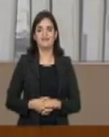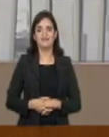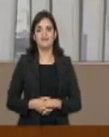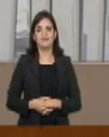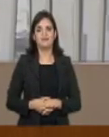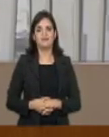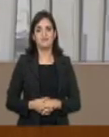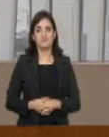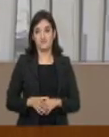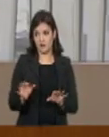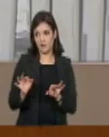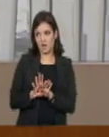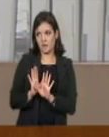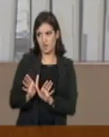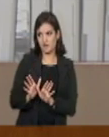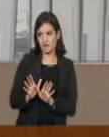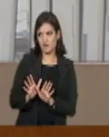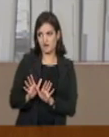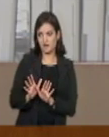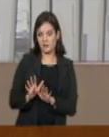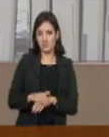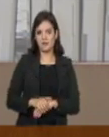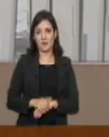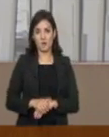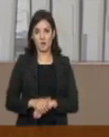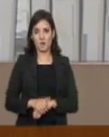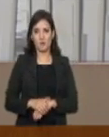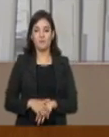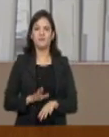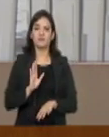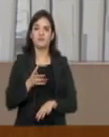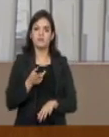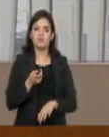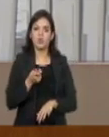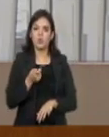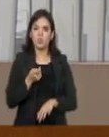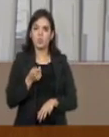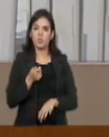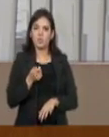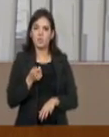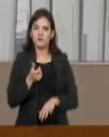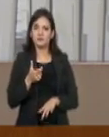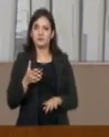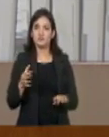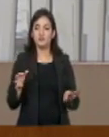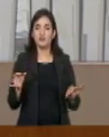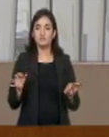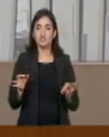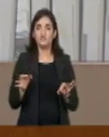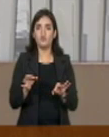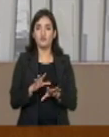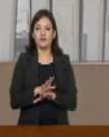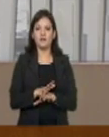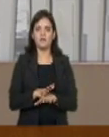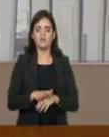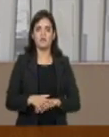Vossa Excelência terminou? Já vou chegando ao final do meu voto.